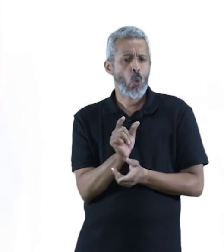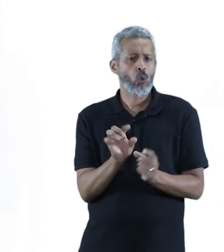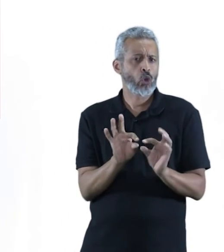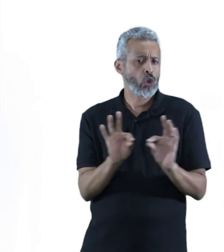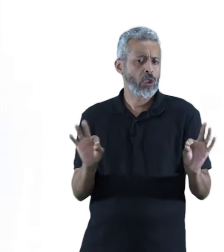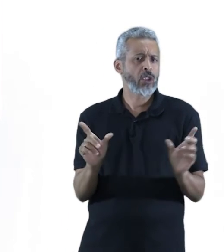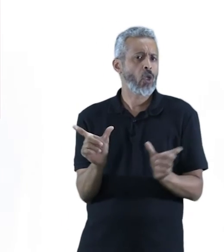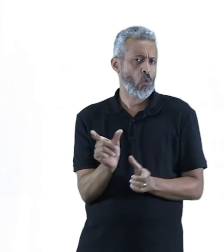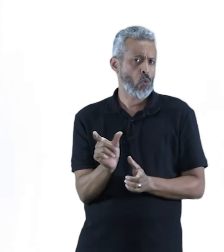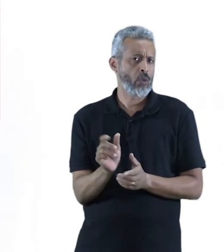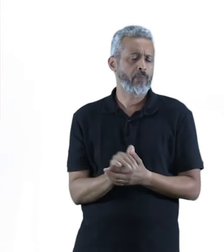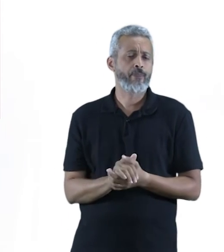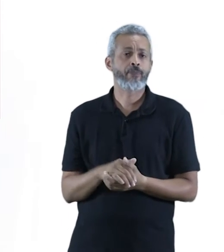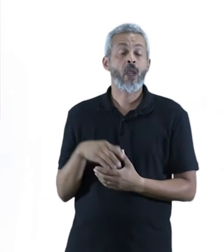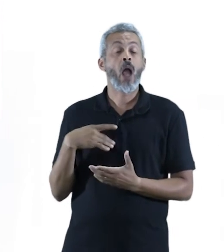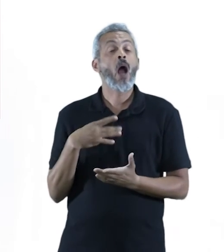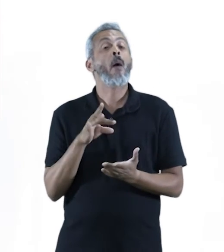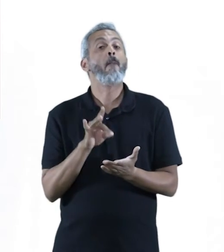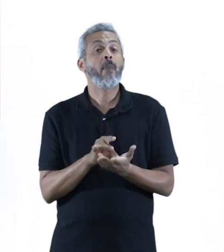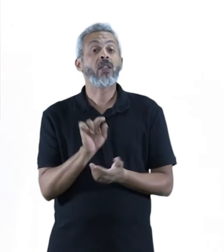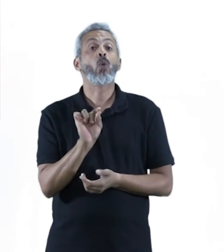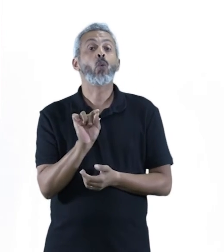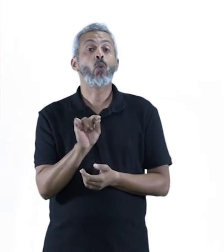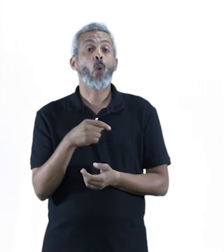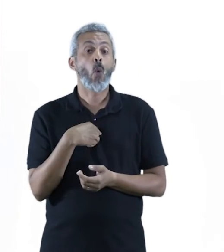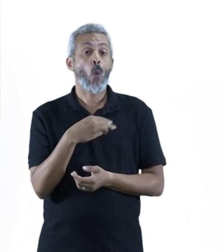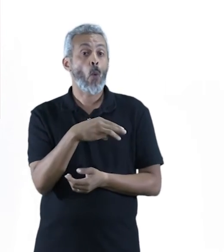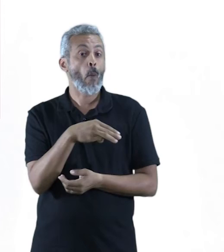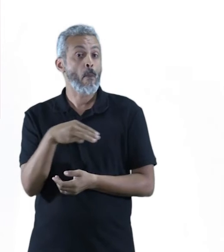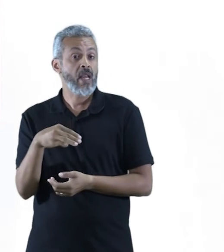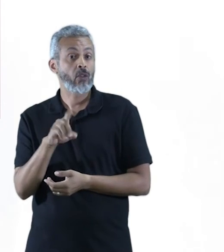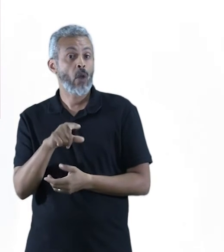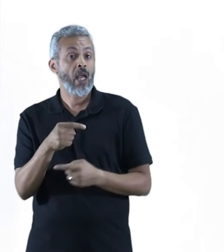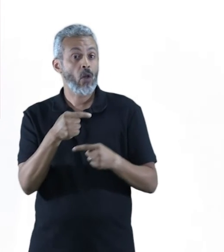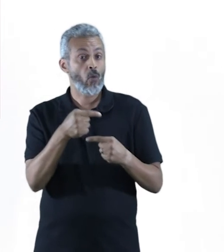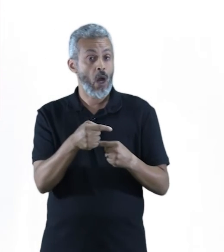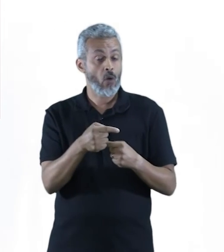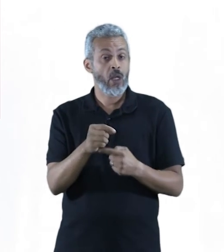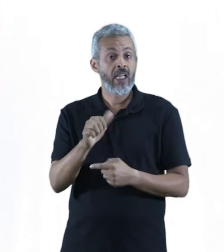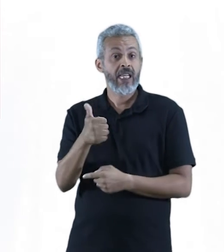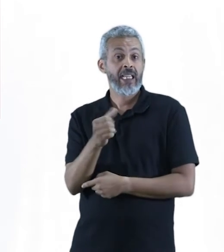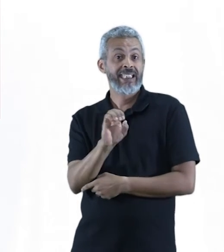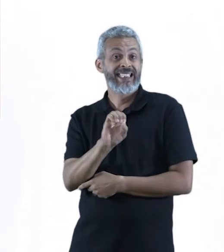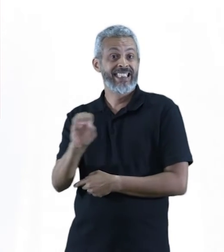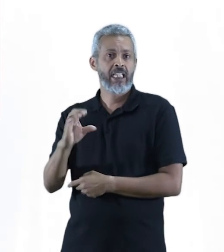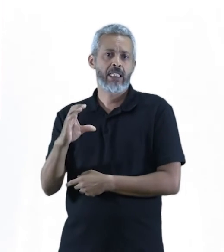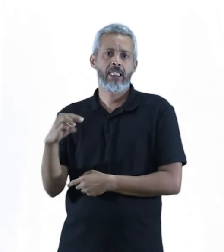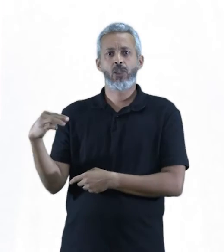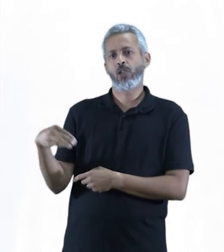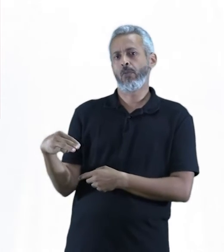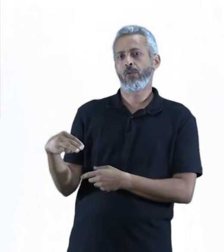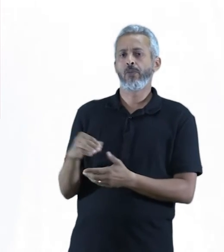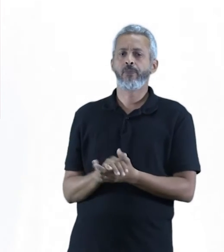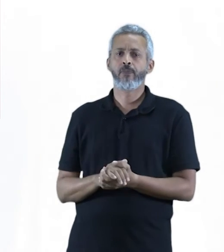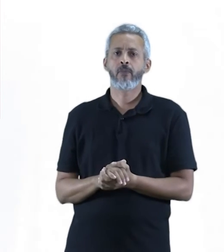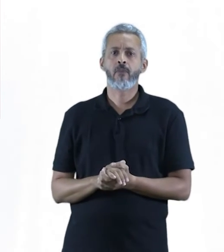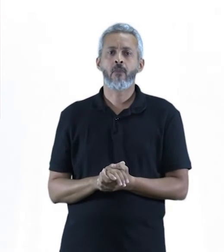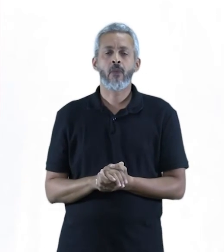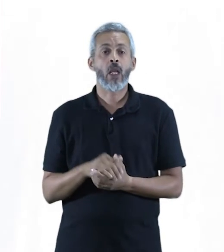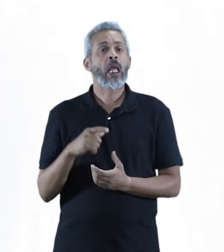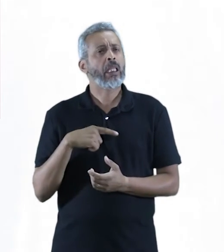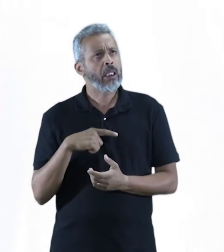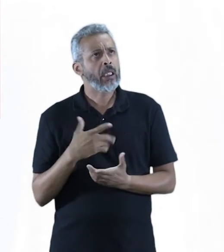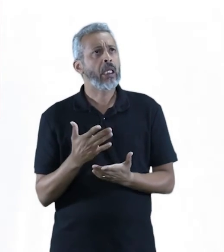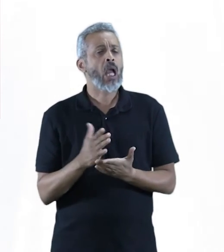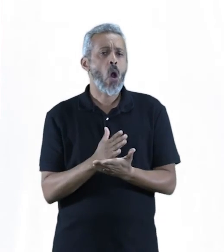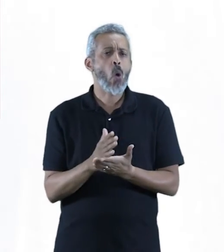distâncias. Por padrão, temos que 1 metro é igual a 100 centímetros.